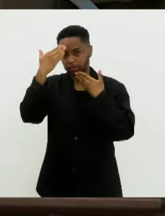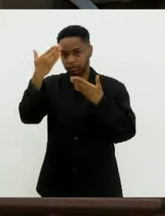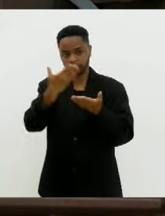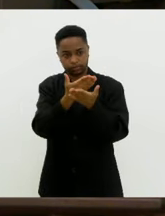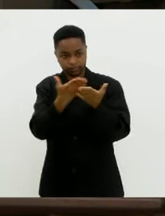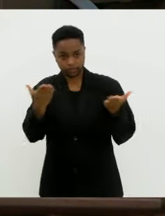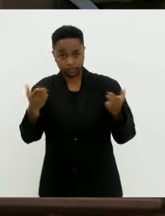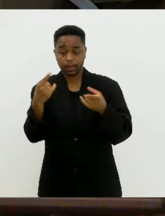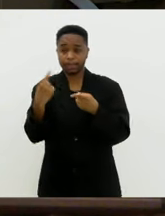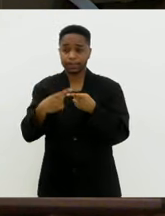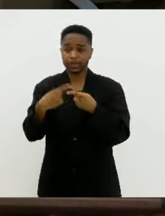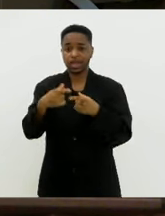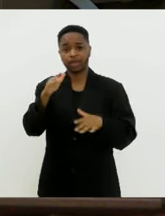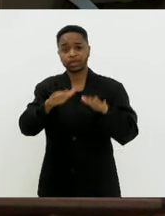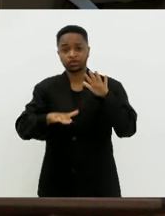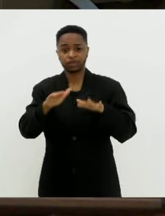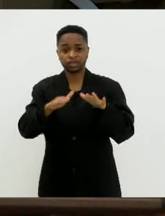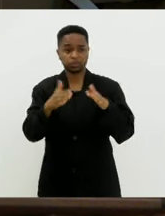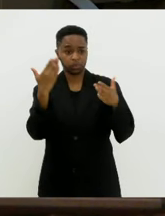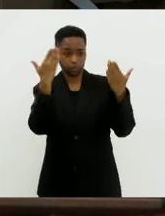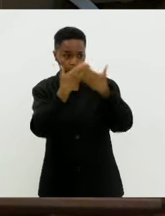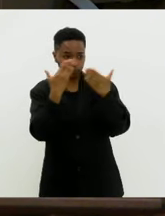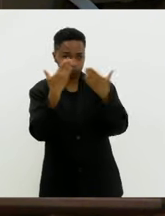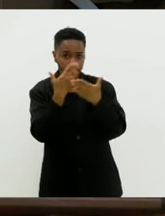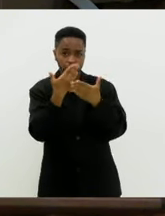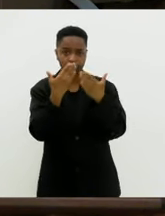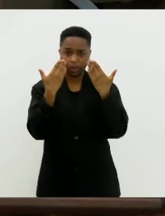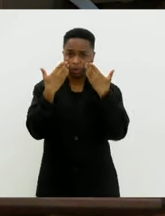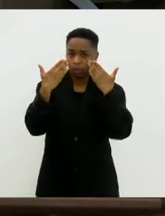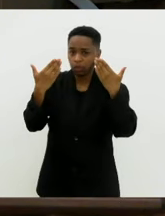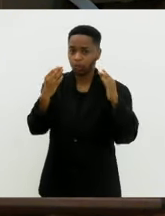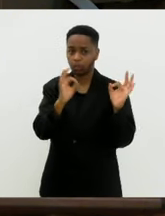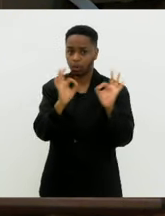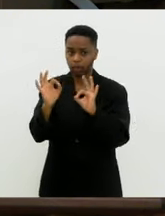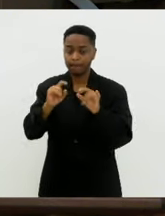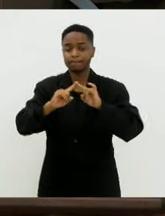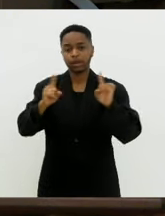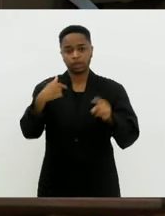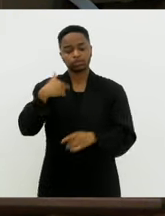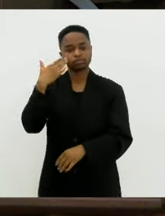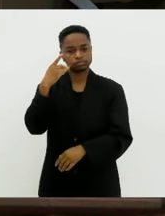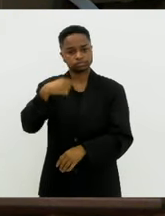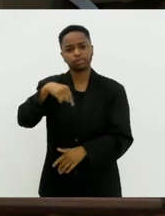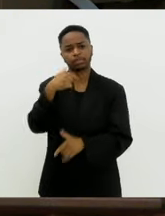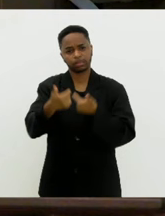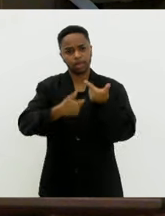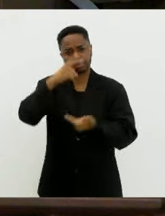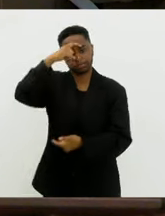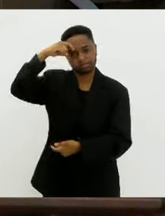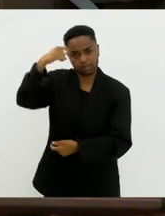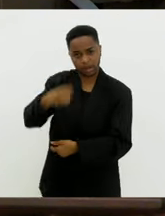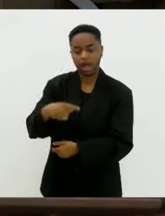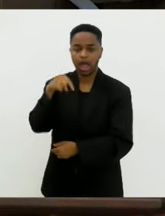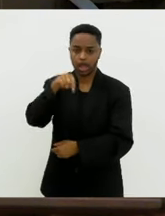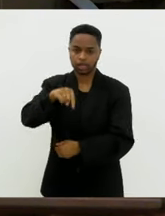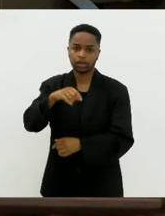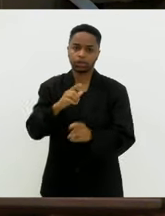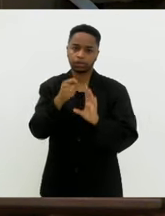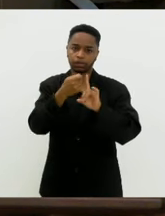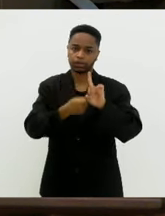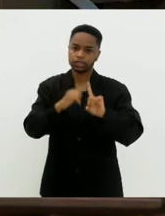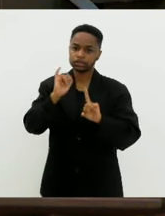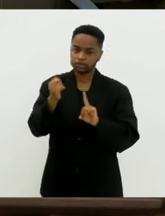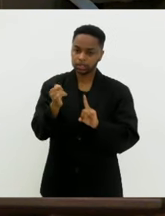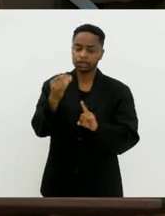das vezes ficam fora dos holofotes, não aparecem, mas que eu sei que fizeram e brilharam aqui nesse mês de janeiro para poder dar conta